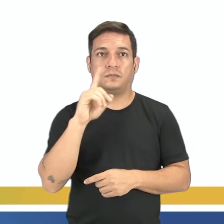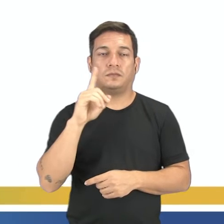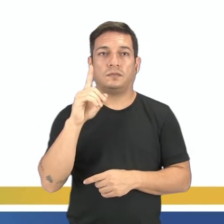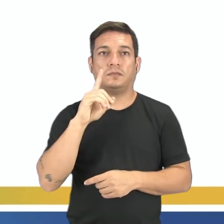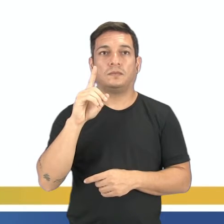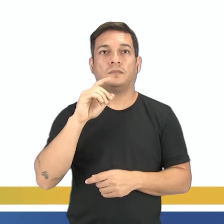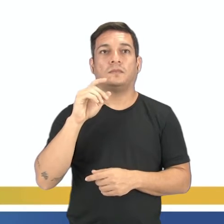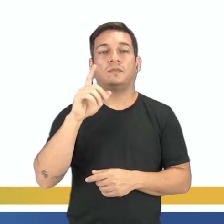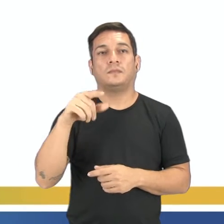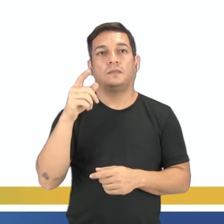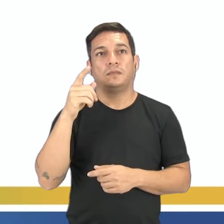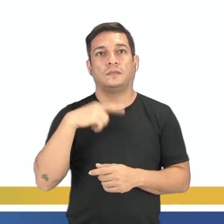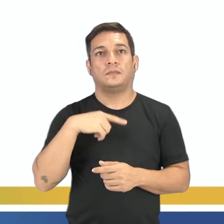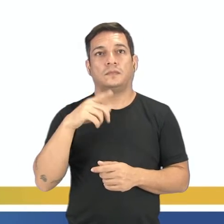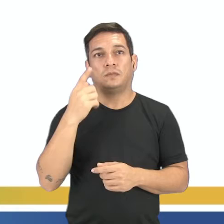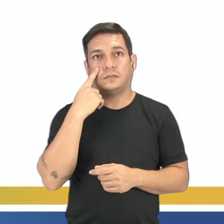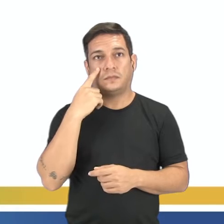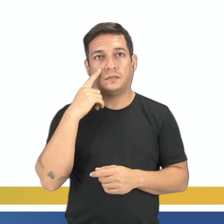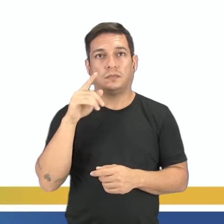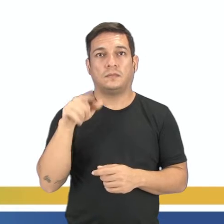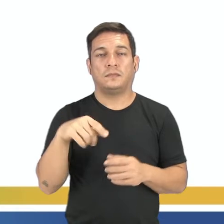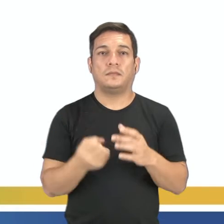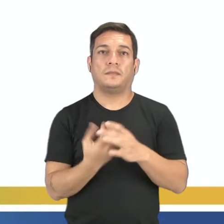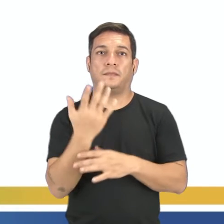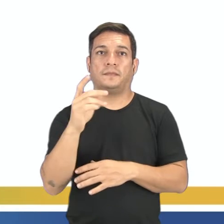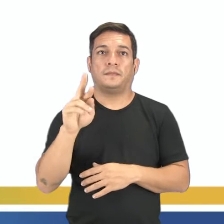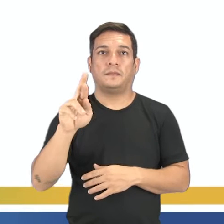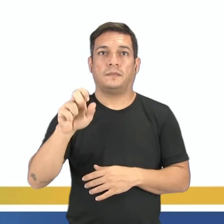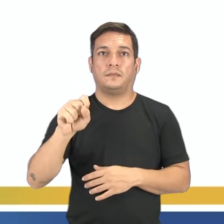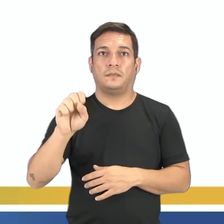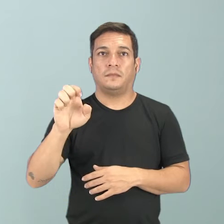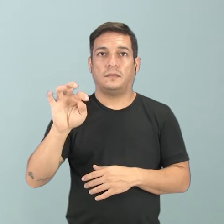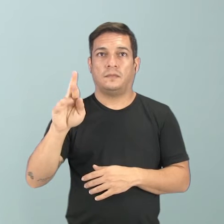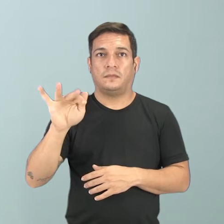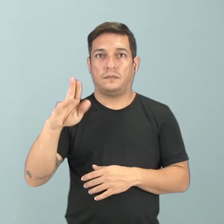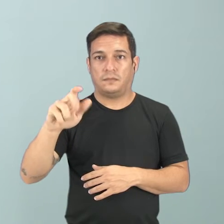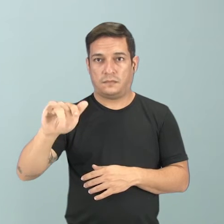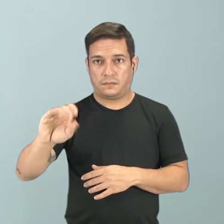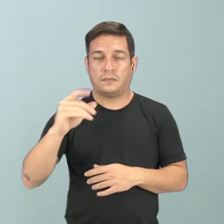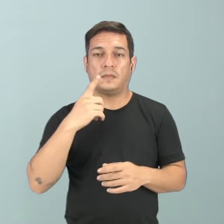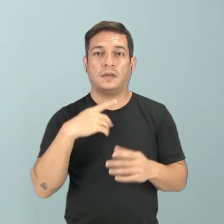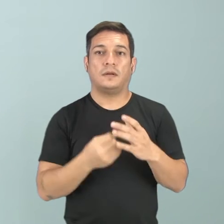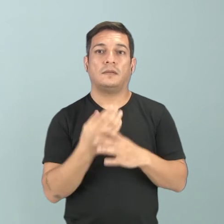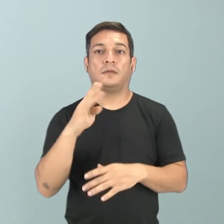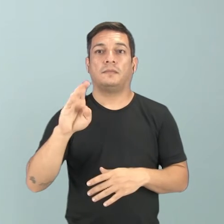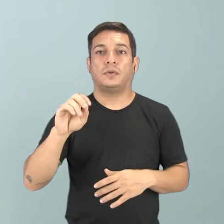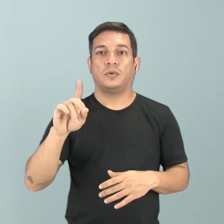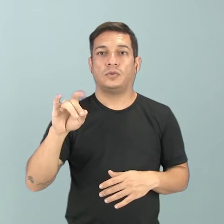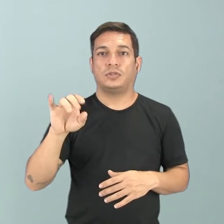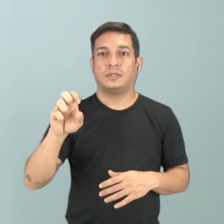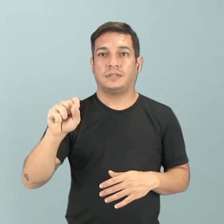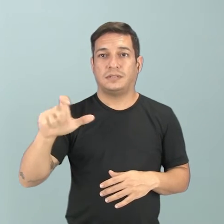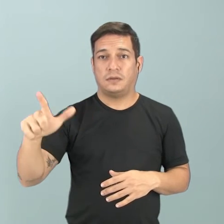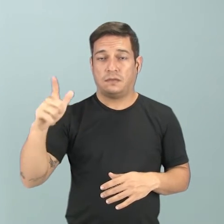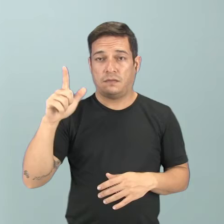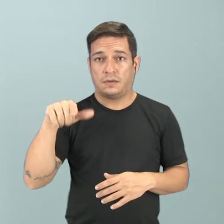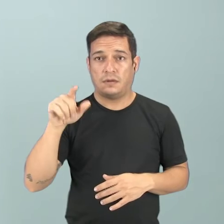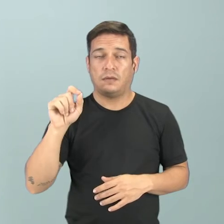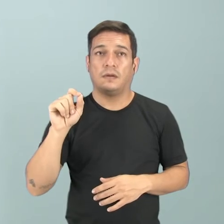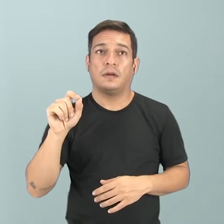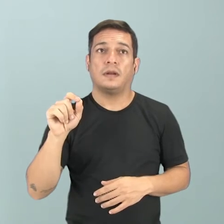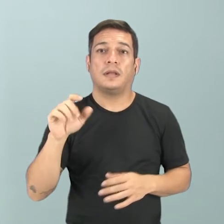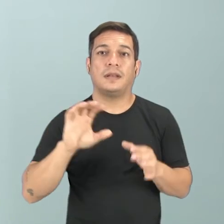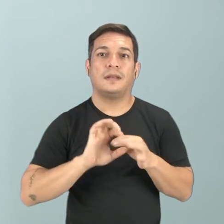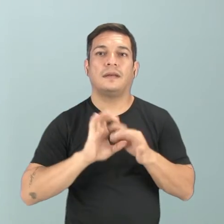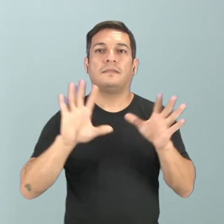reação de transesterificação, que é a reação para produzir o biodiesel. Tranquilo? O biodiesel, galera,